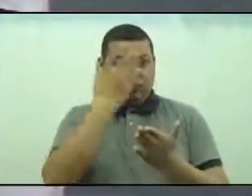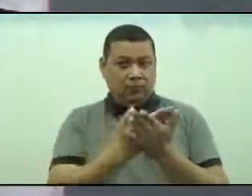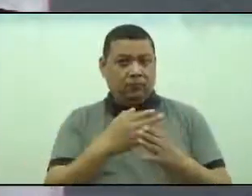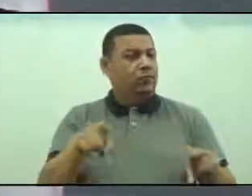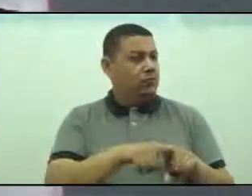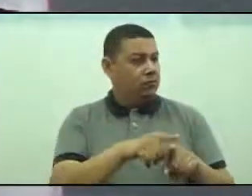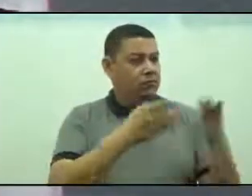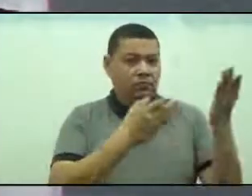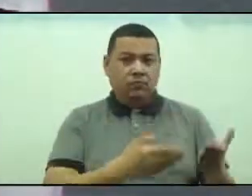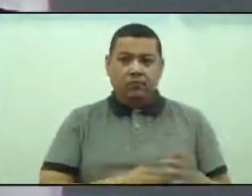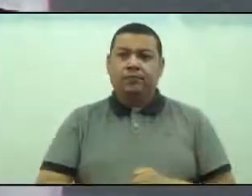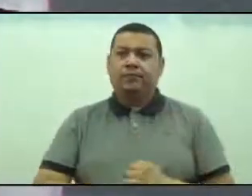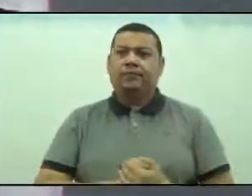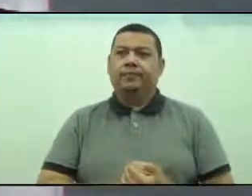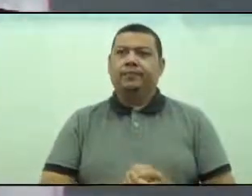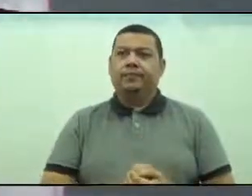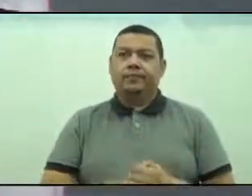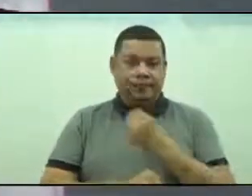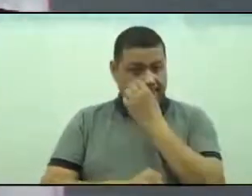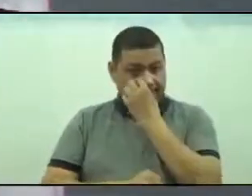E comigo não é diferente.